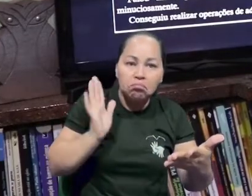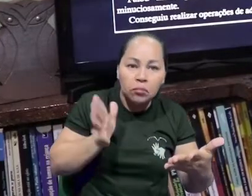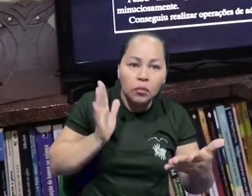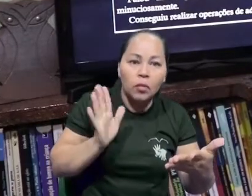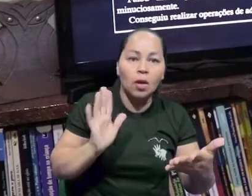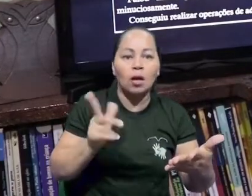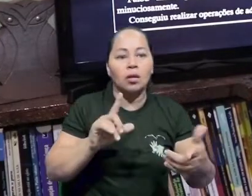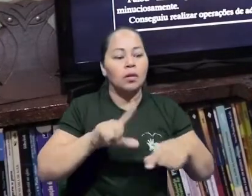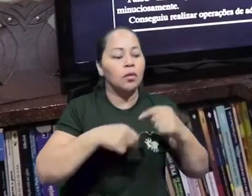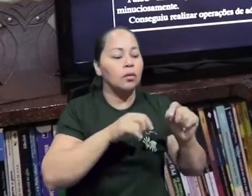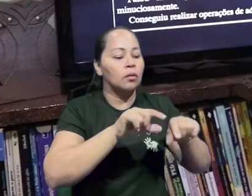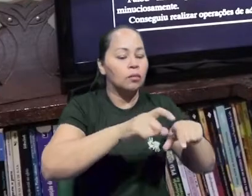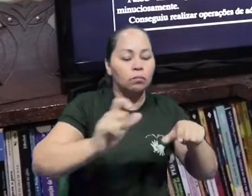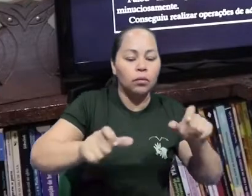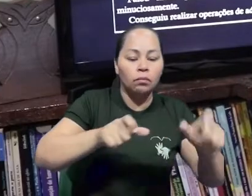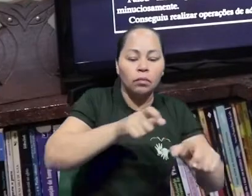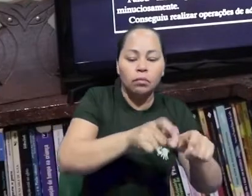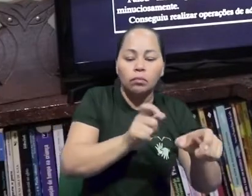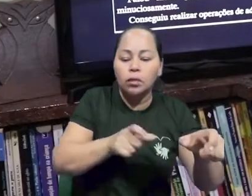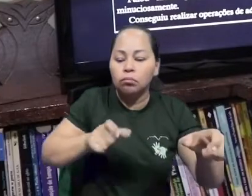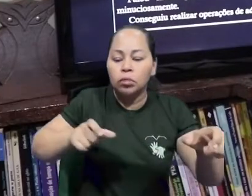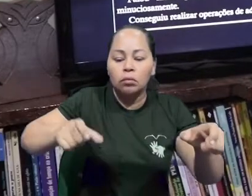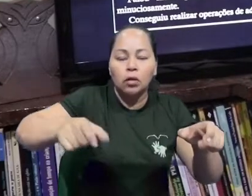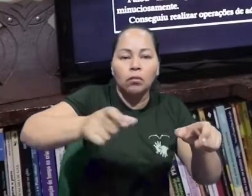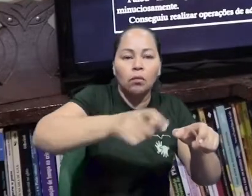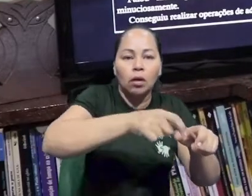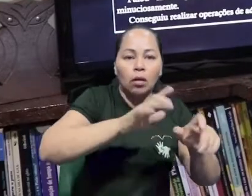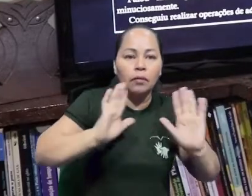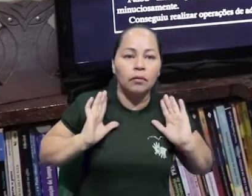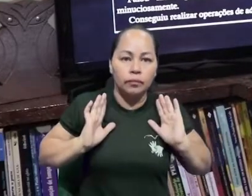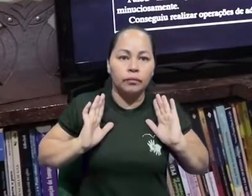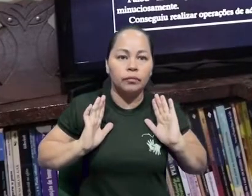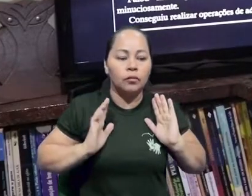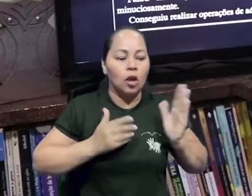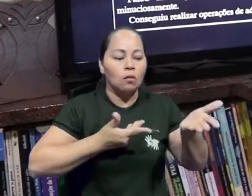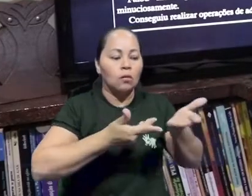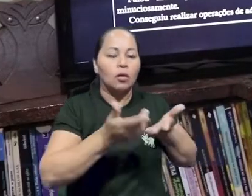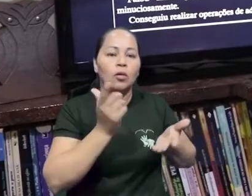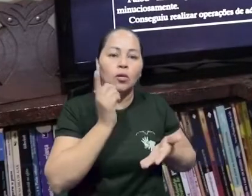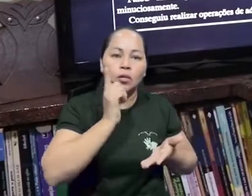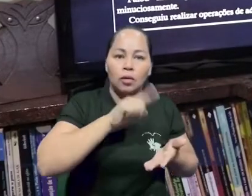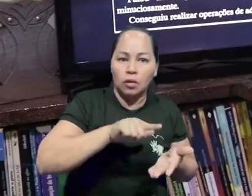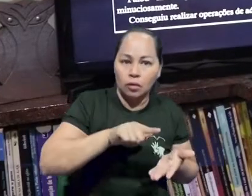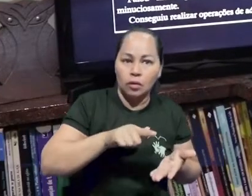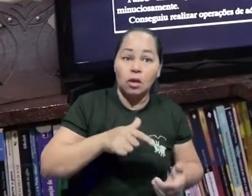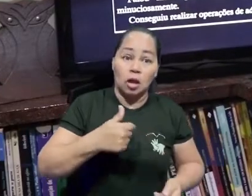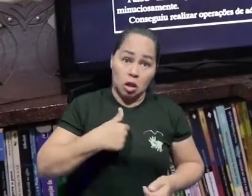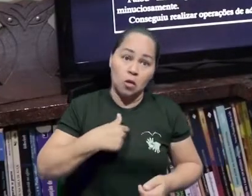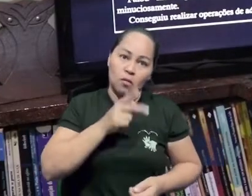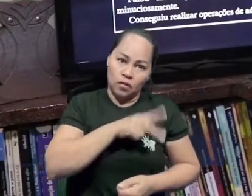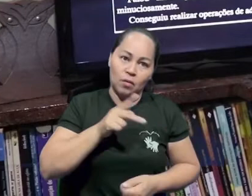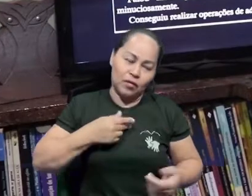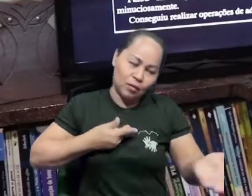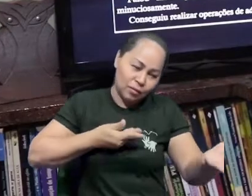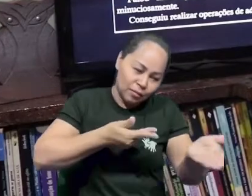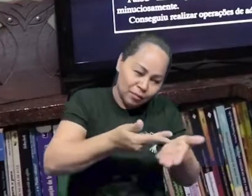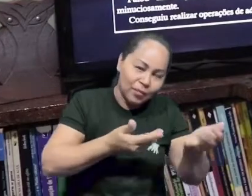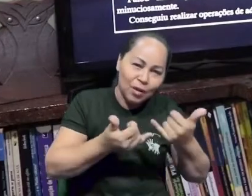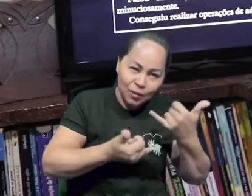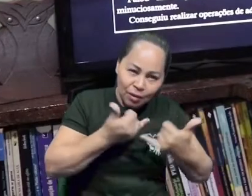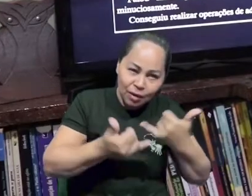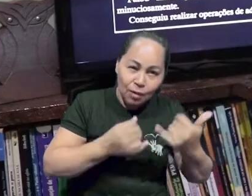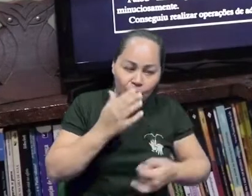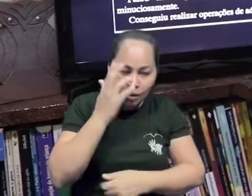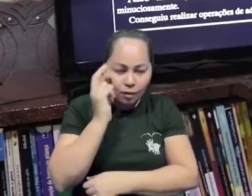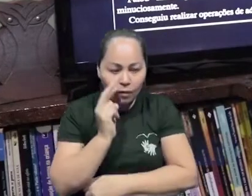diversas opções, escolheu um jogo de dominó e conseguiu jogar com a avaliadora. No caso, a professora, eu, né? De